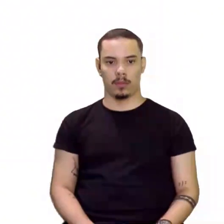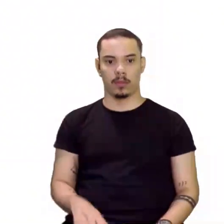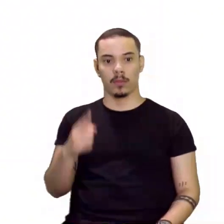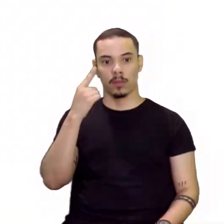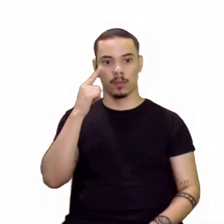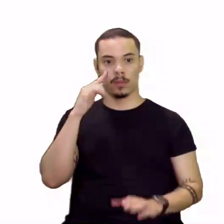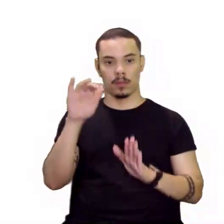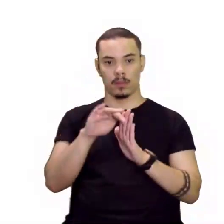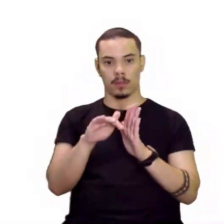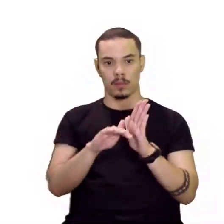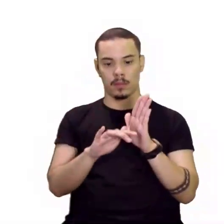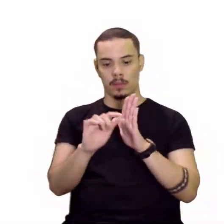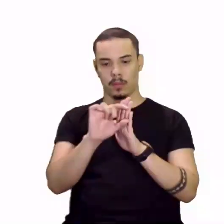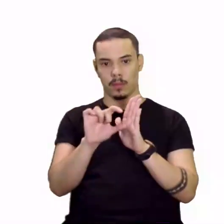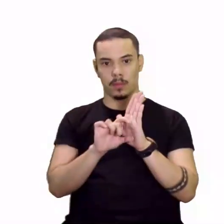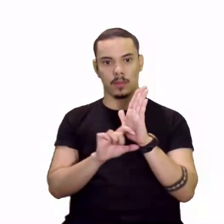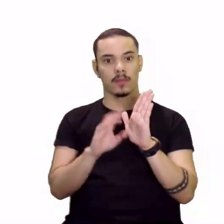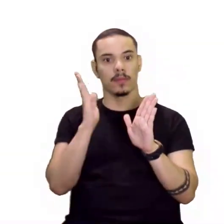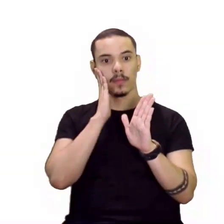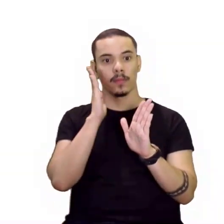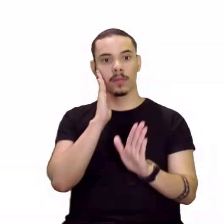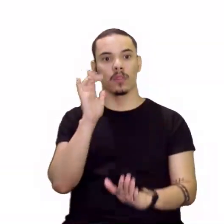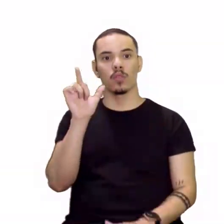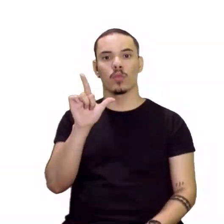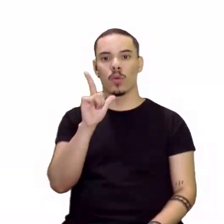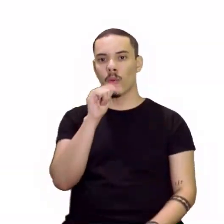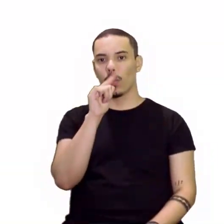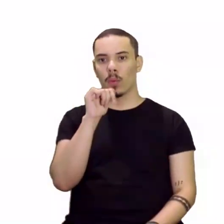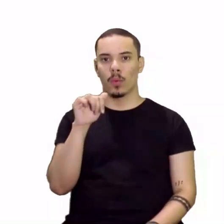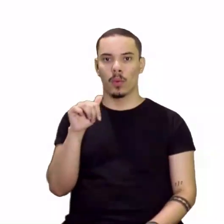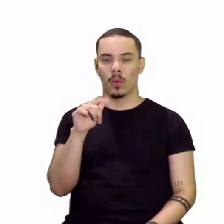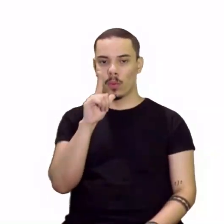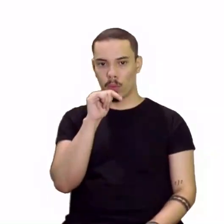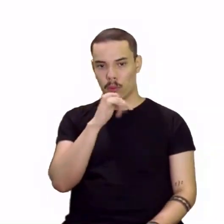Sedimentos recentes, a bacia amazônica aqui, ó. O rio Amazonas passa aqui.